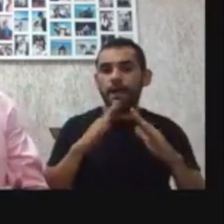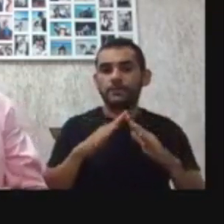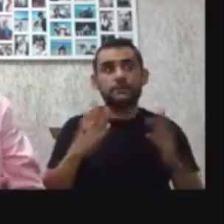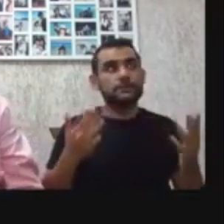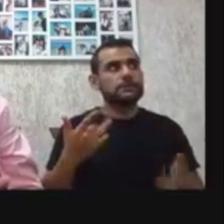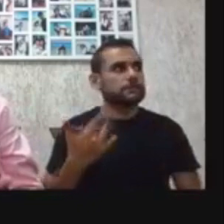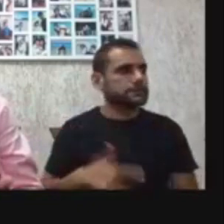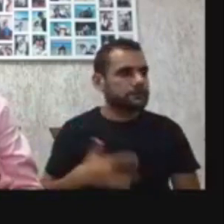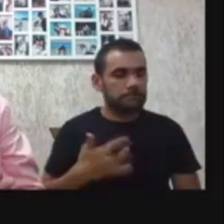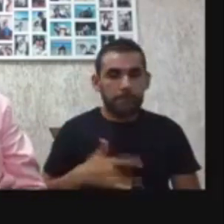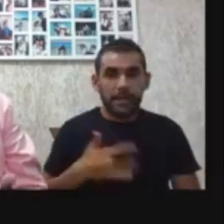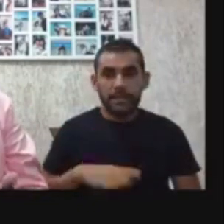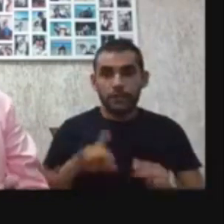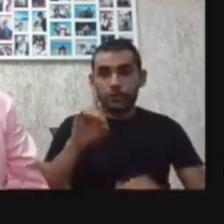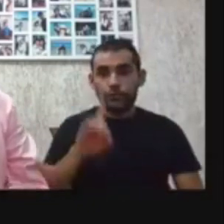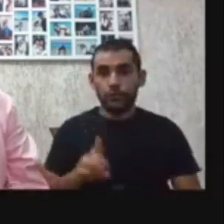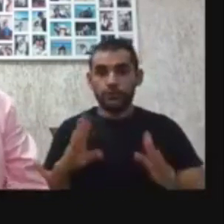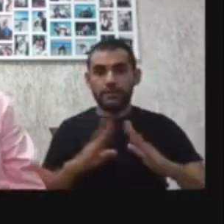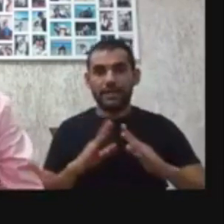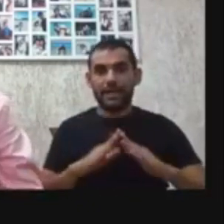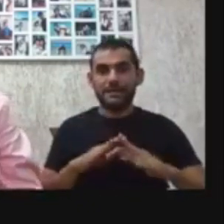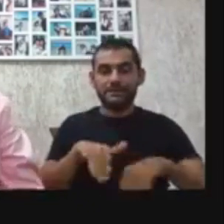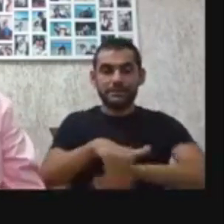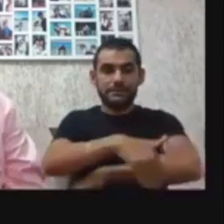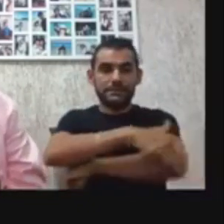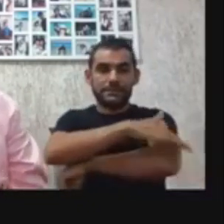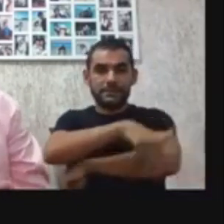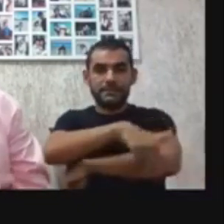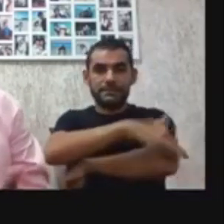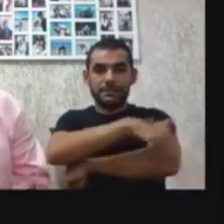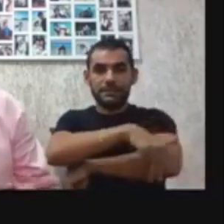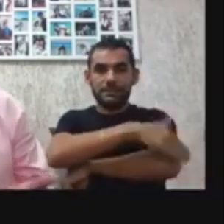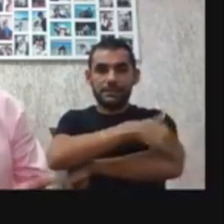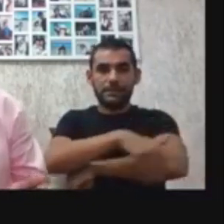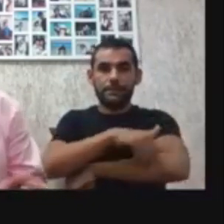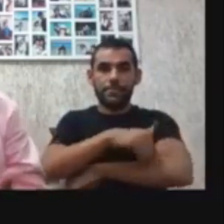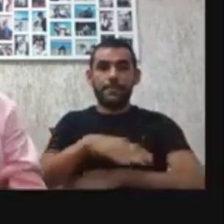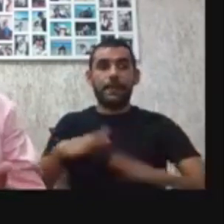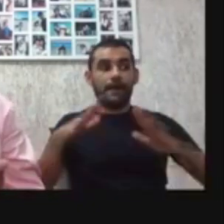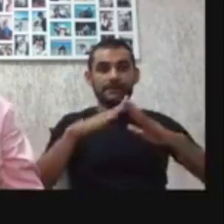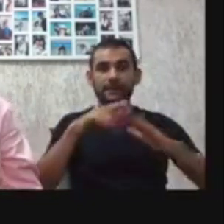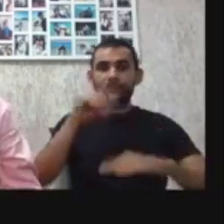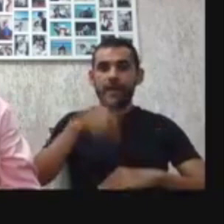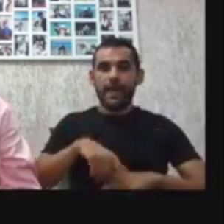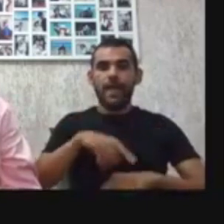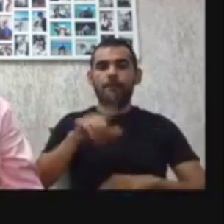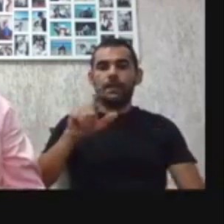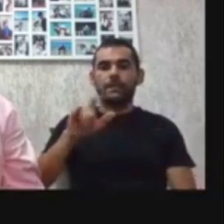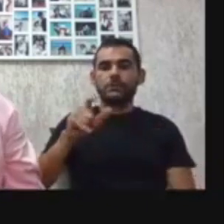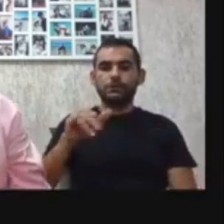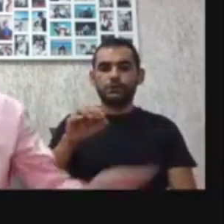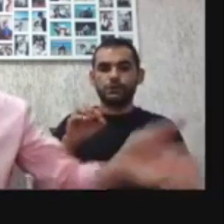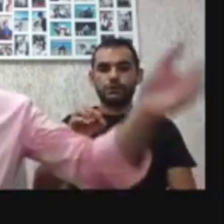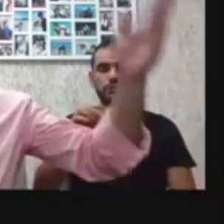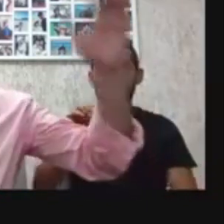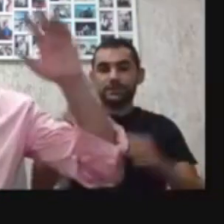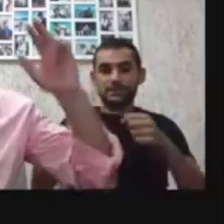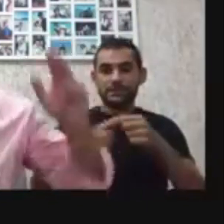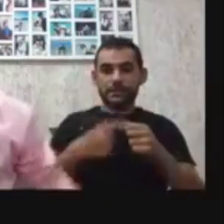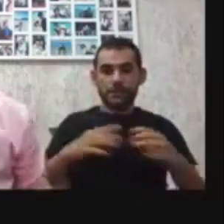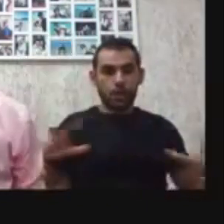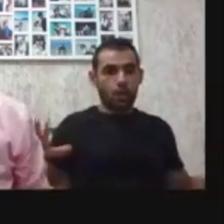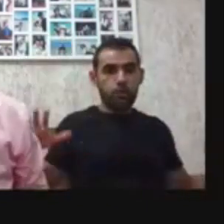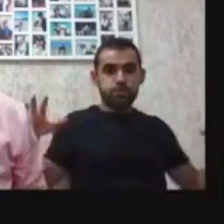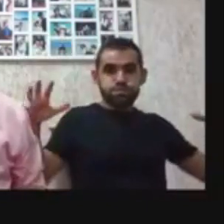coitado do dono daquela casa, sabe? E a casa é na esquina ou em qualquer lugar, e acha que aquela casa é a lixeira da cidade. E tumultua